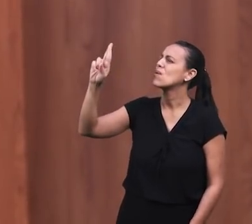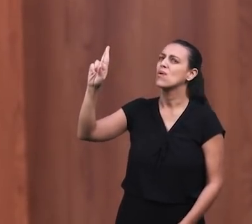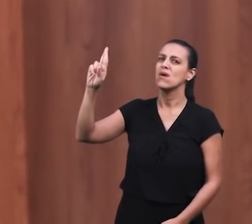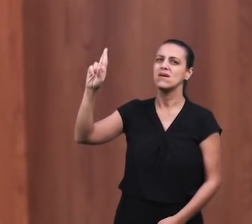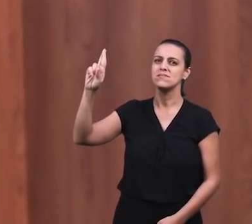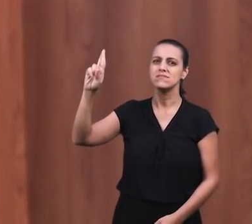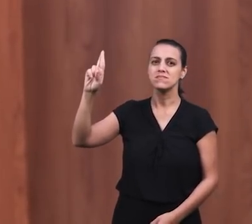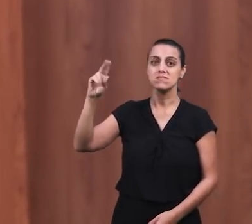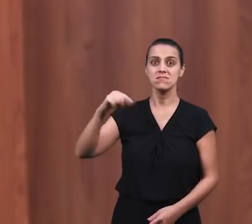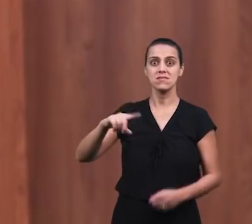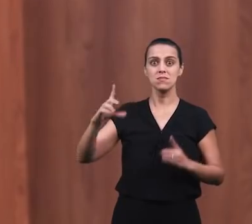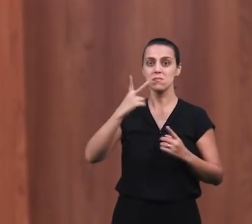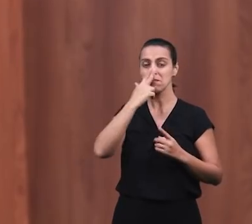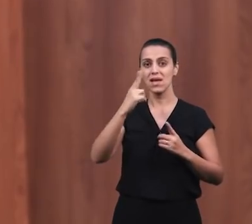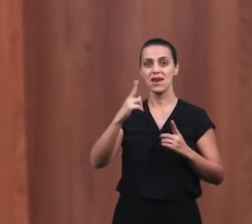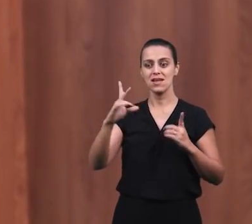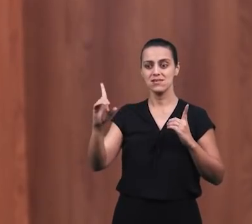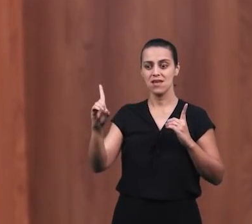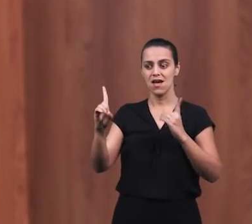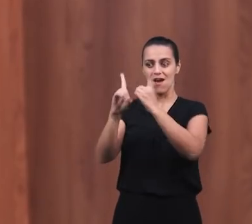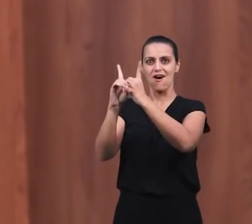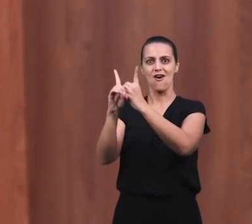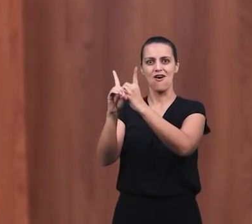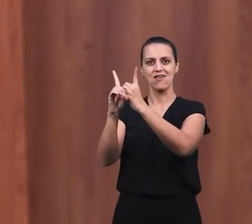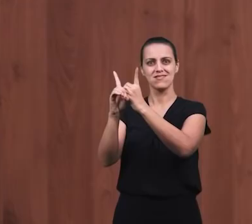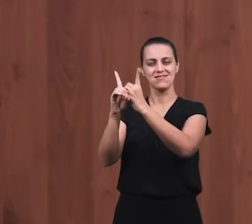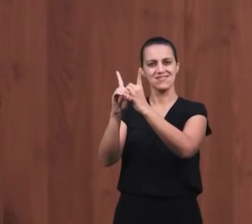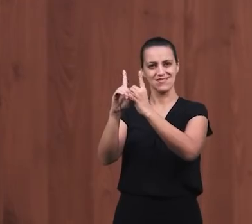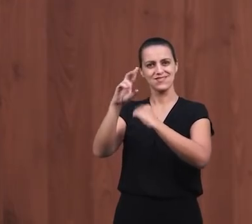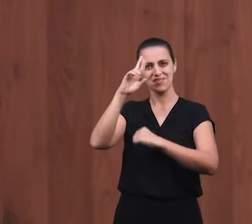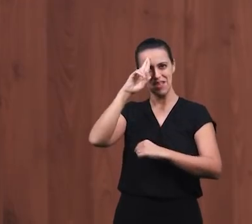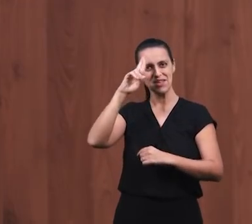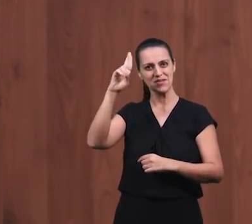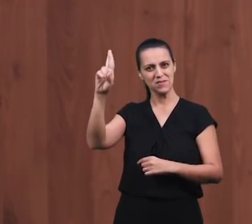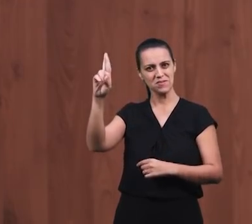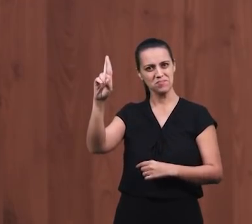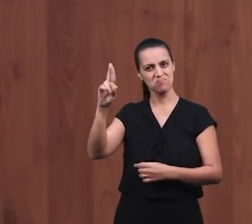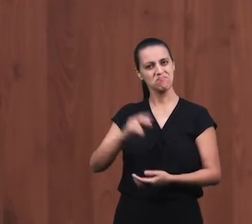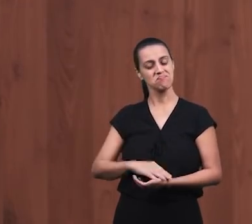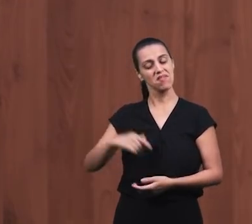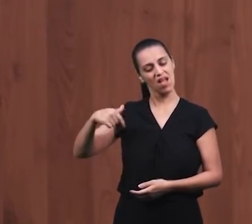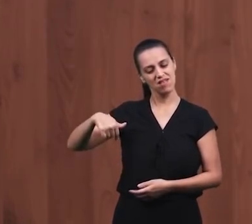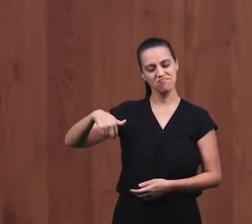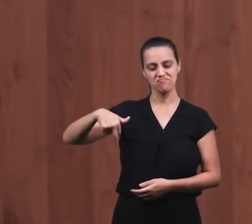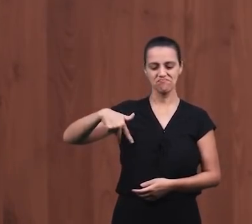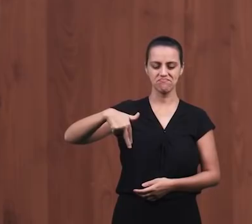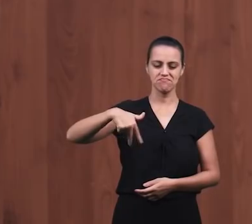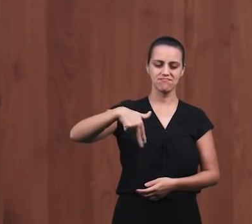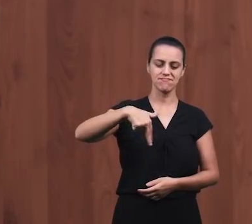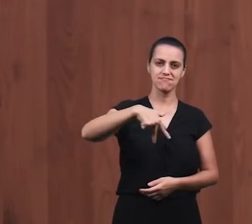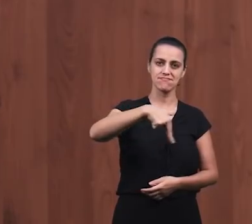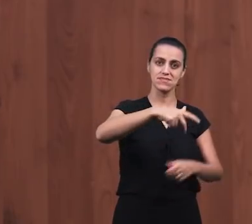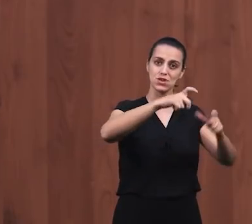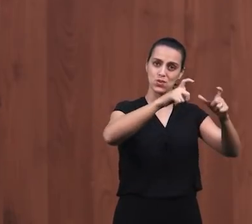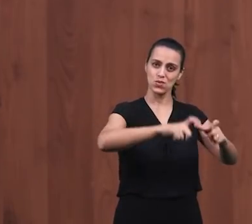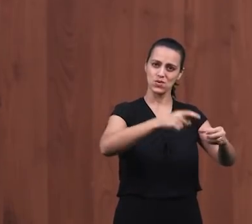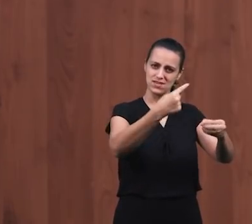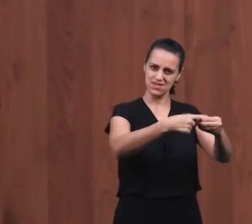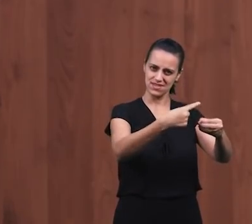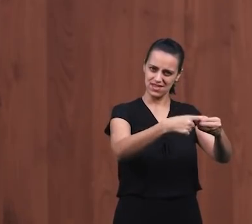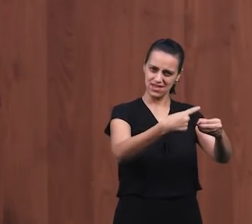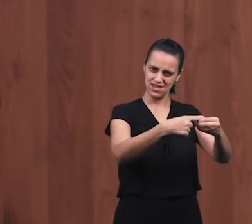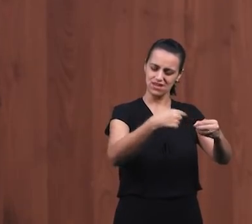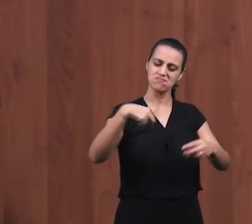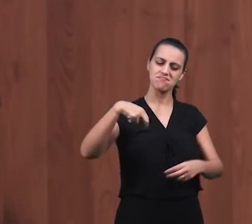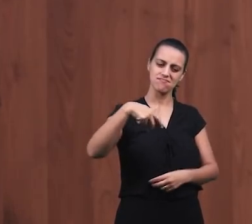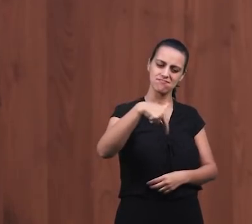momento, Saulo teve um encontro com o Senhor. E ele foi até a Damasco. Chegando em Damasco, ele